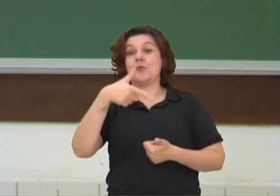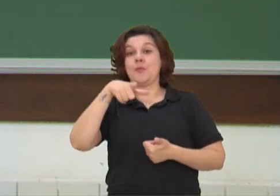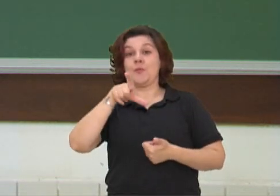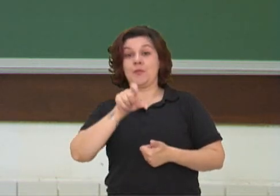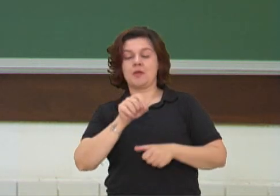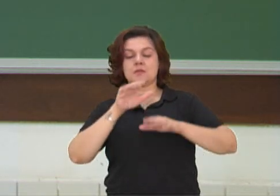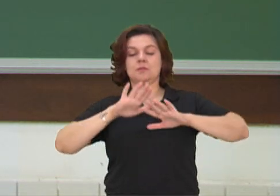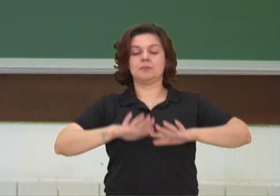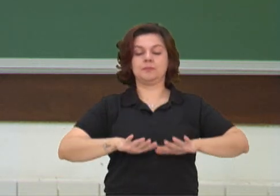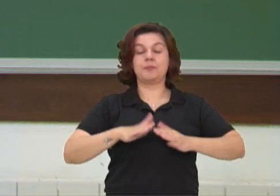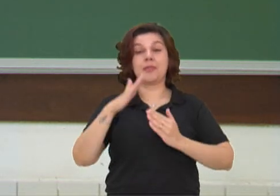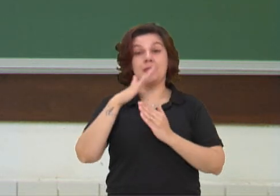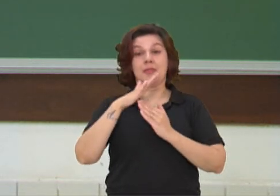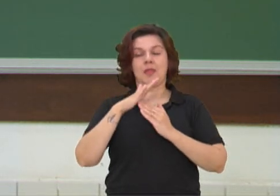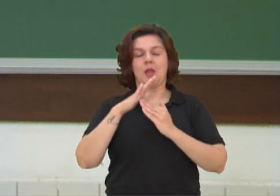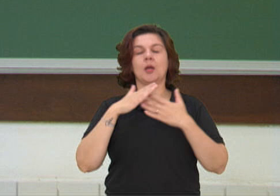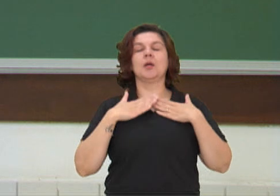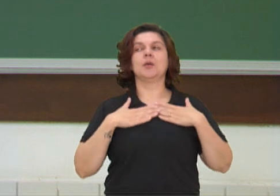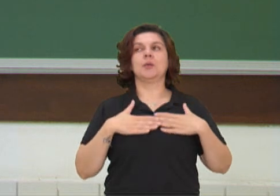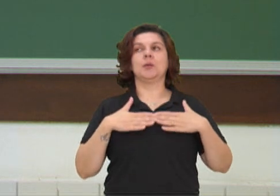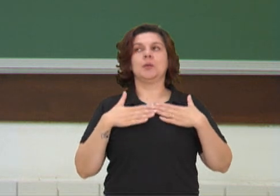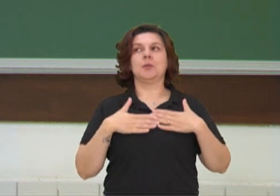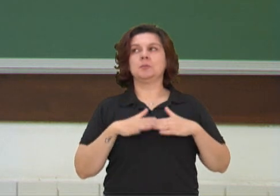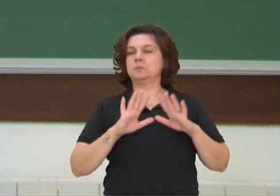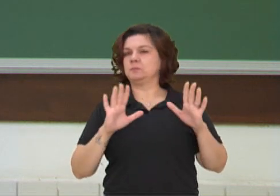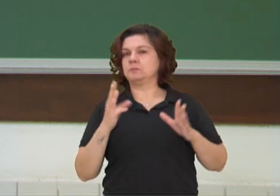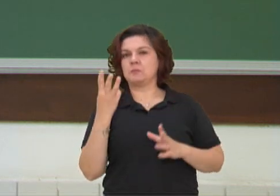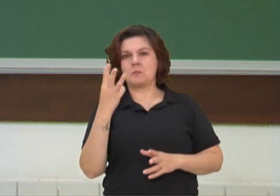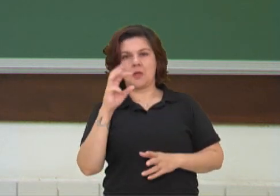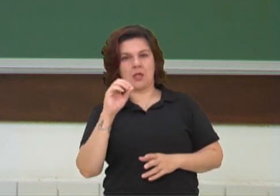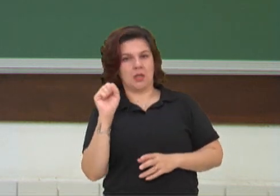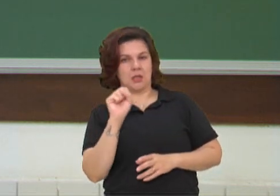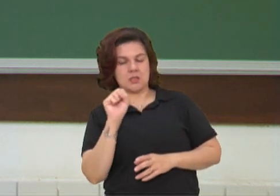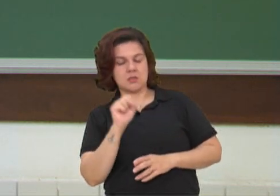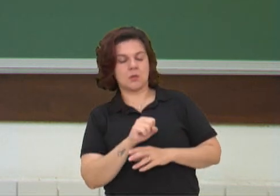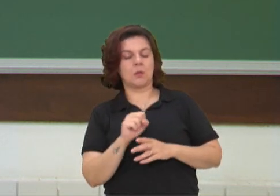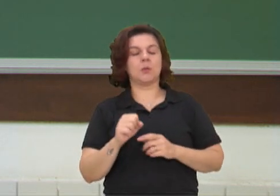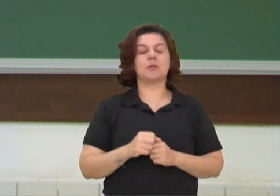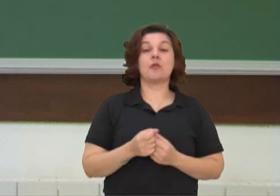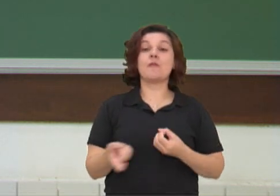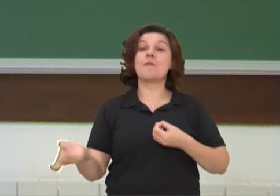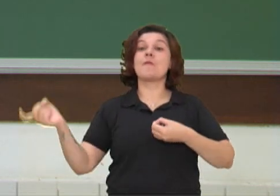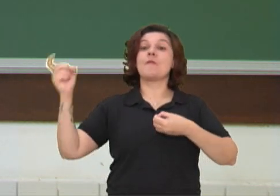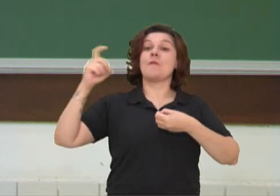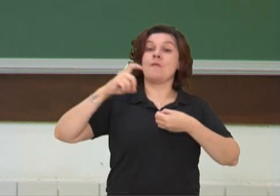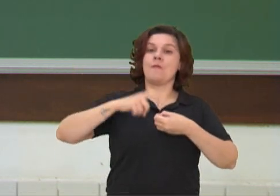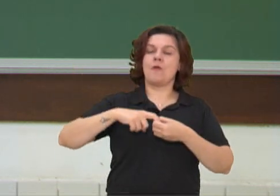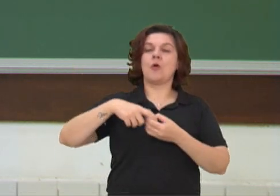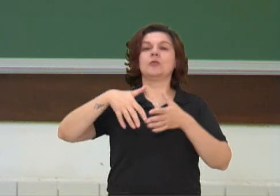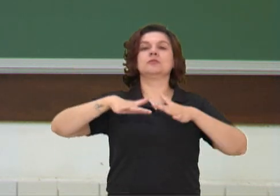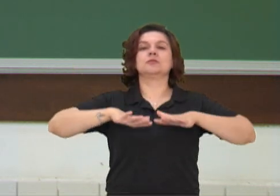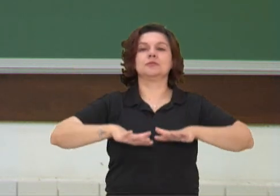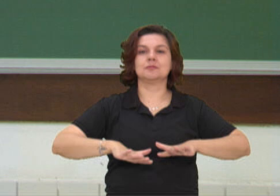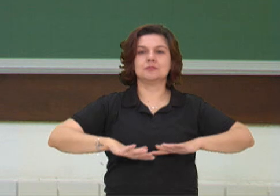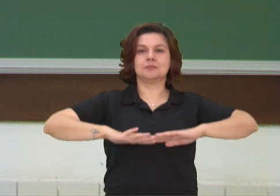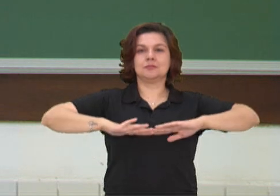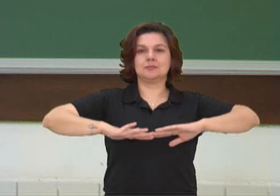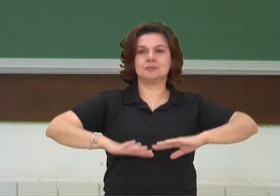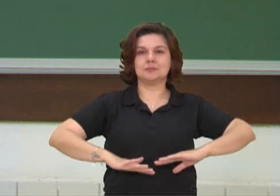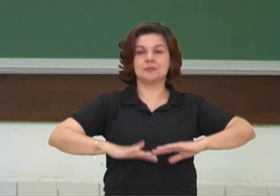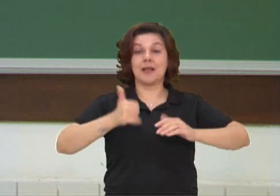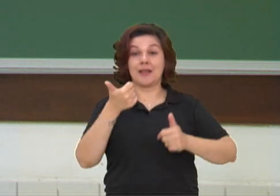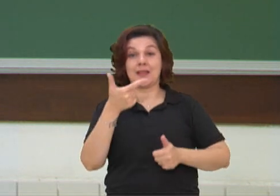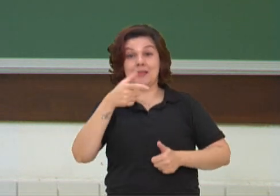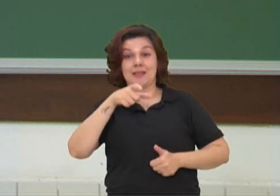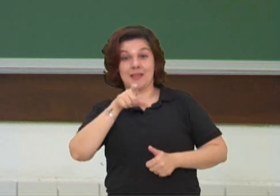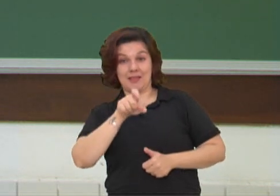corpo descansar e daqui um tempinho, daqui 30 segundinhos, 40 segundinhos, eu vou lá e faço mais 10 flexões. Então até agora eu fiz